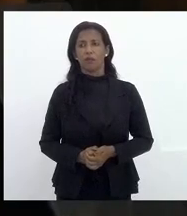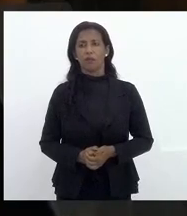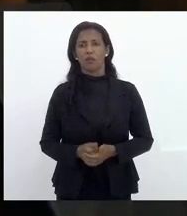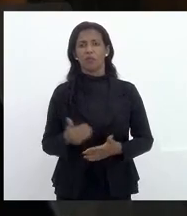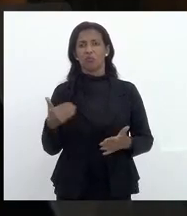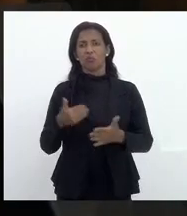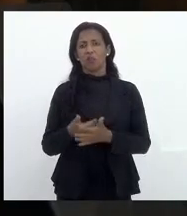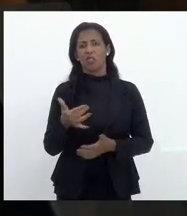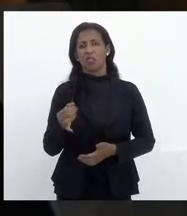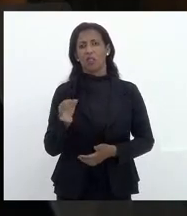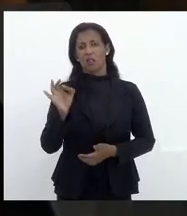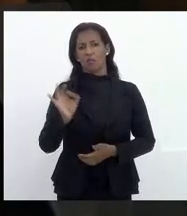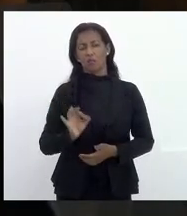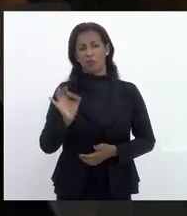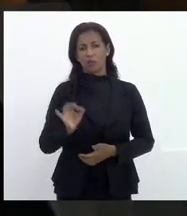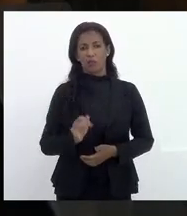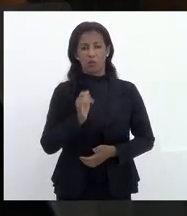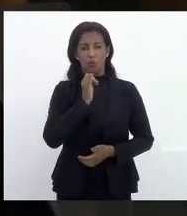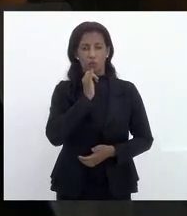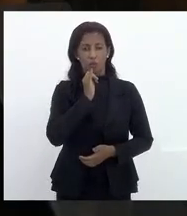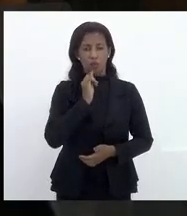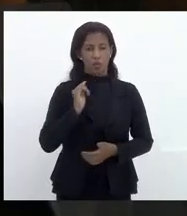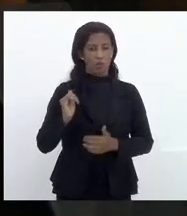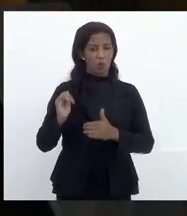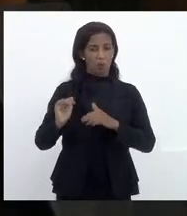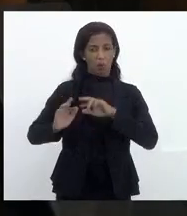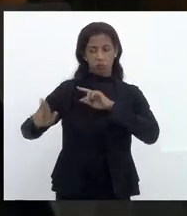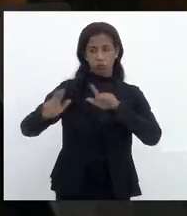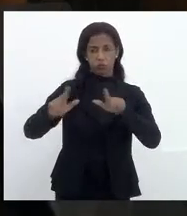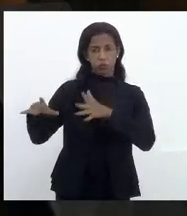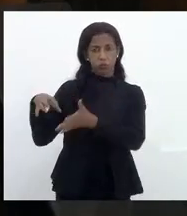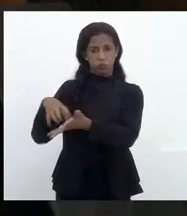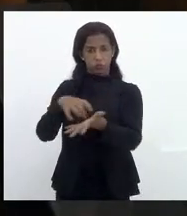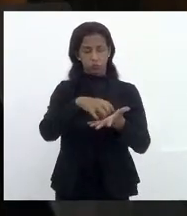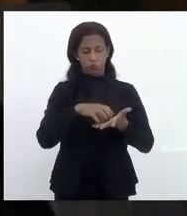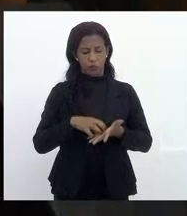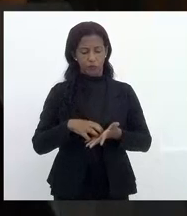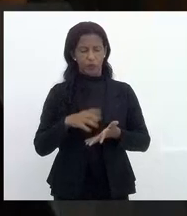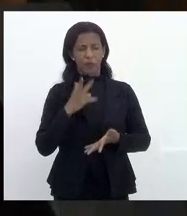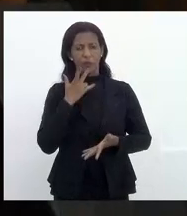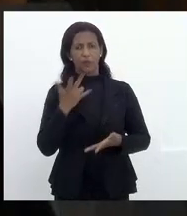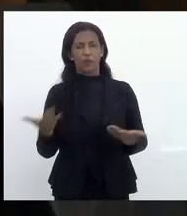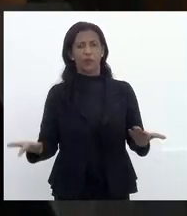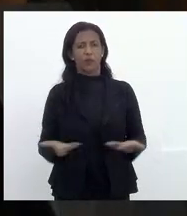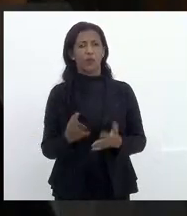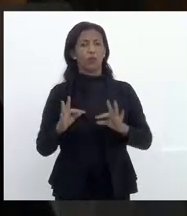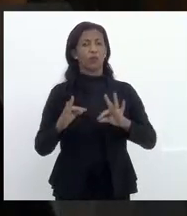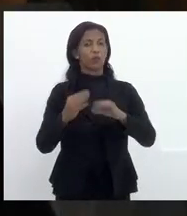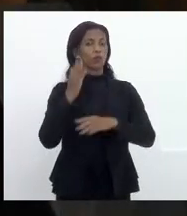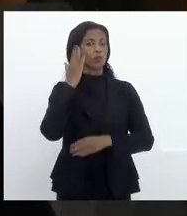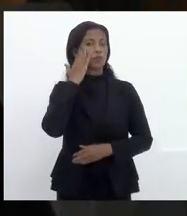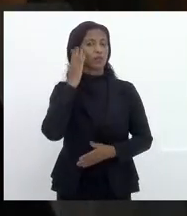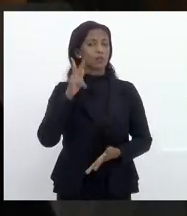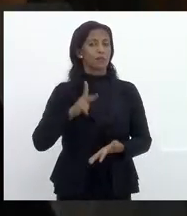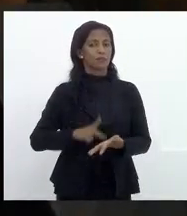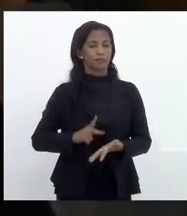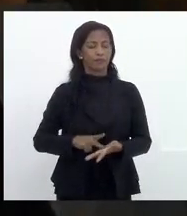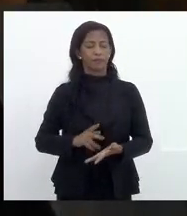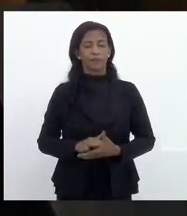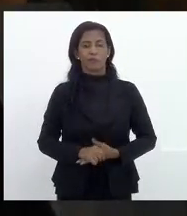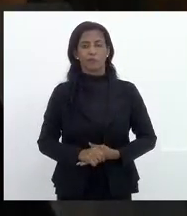vezes nem das por cento o exemplo a muitas autarquias que eu quero dizer aqui hoje é o seguinte Todos sabem da